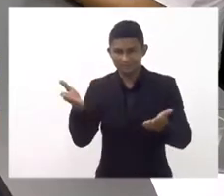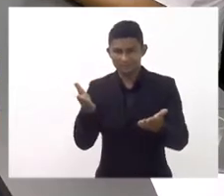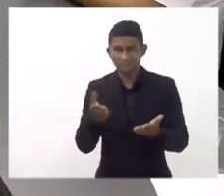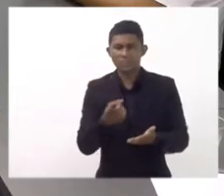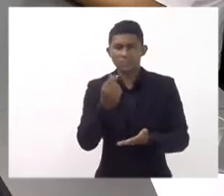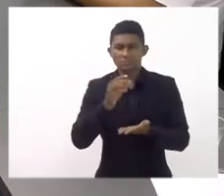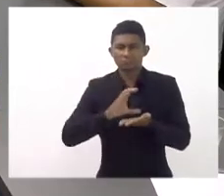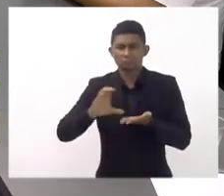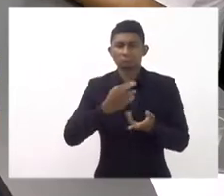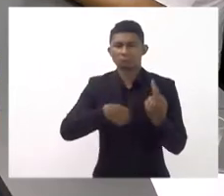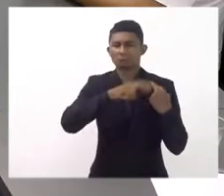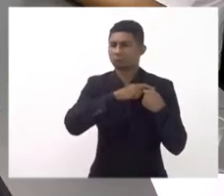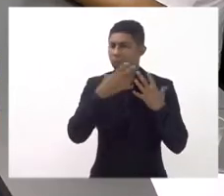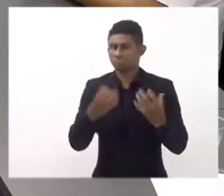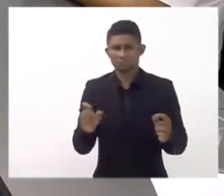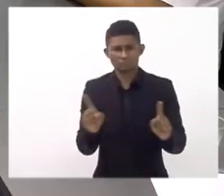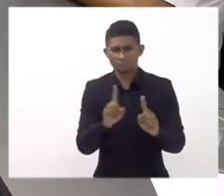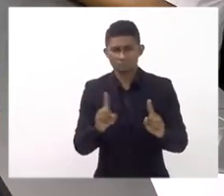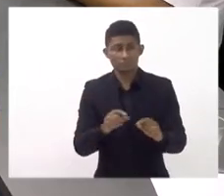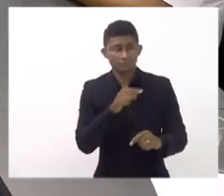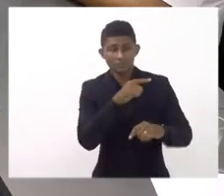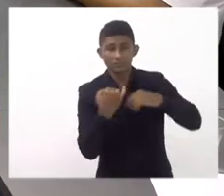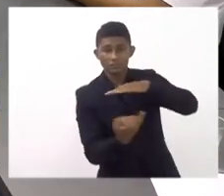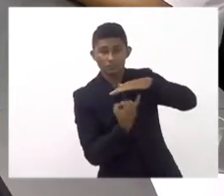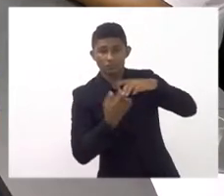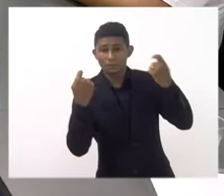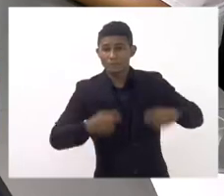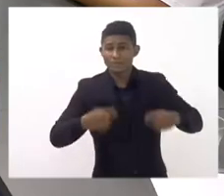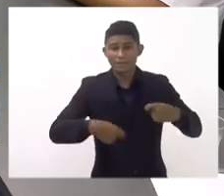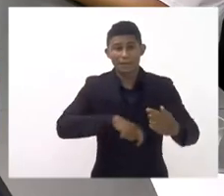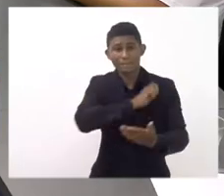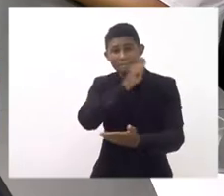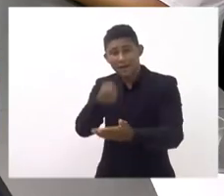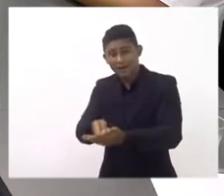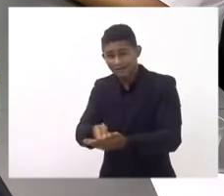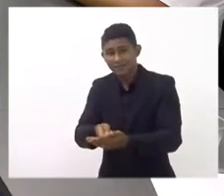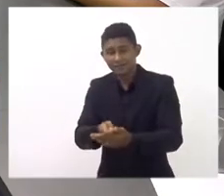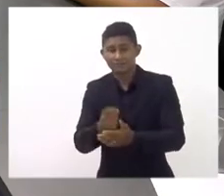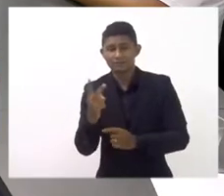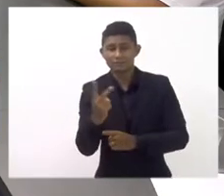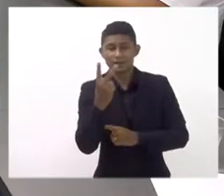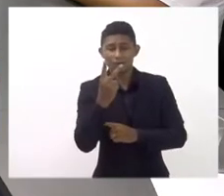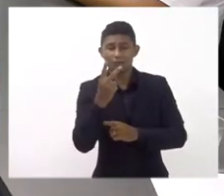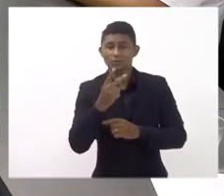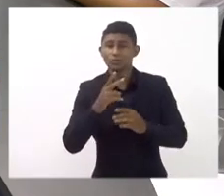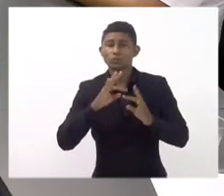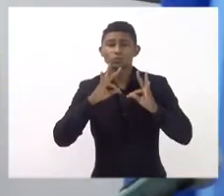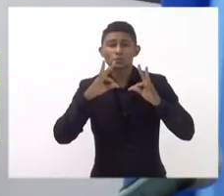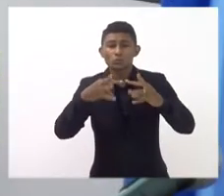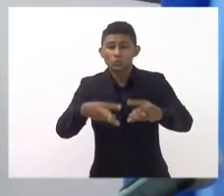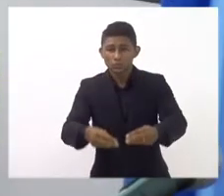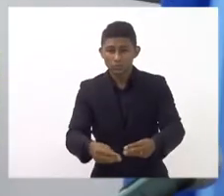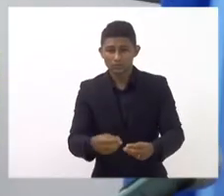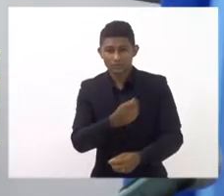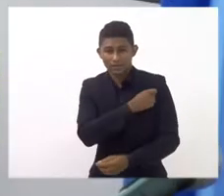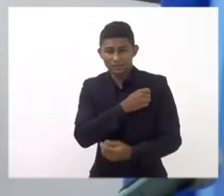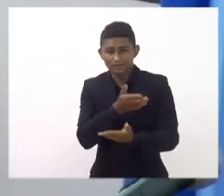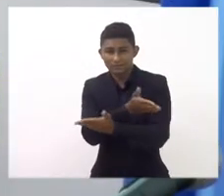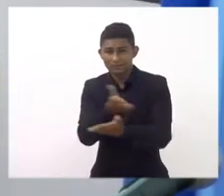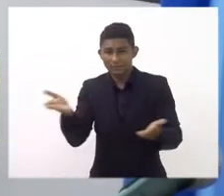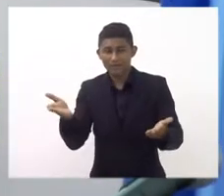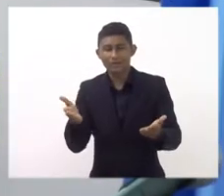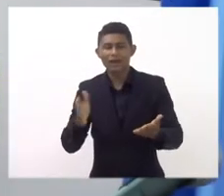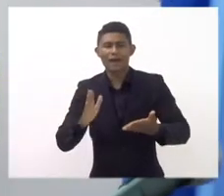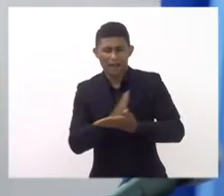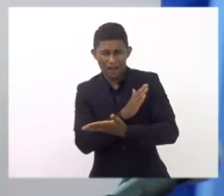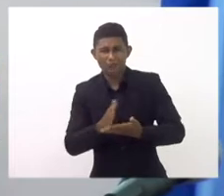financiamento, inclusive o instituto tem que pagar o valor cheio da passagem, que no caso dos estudantes das escolas técnicas, que tem muito deslocamento intermunicipal,